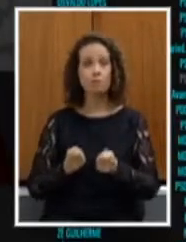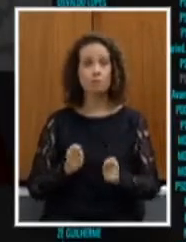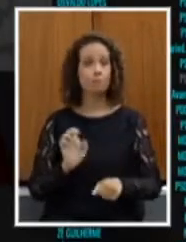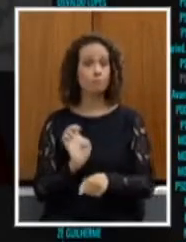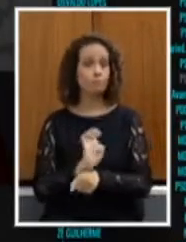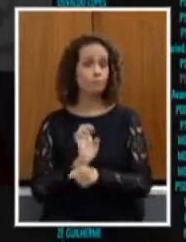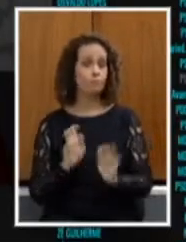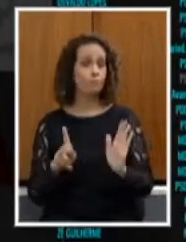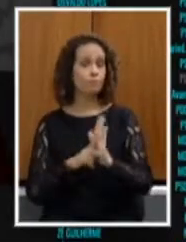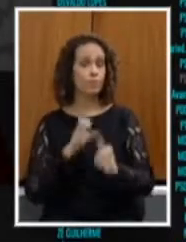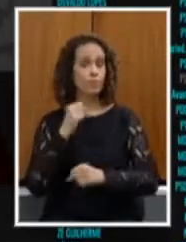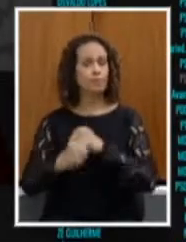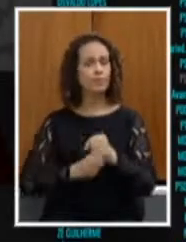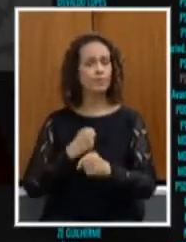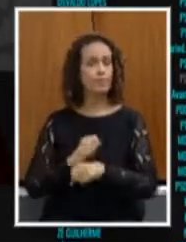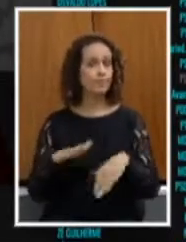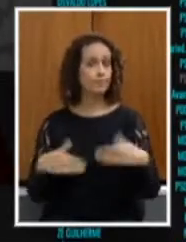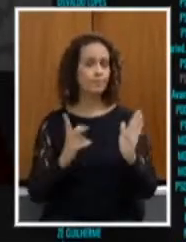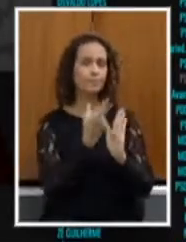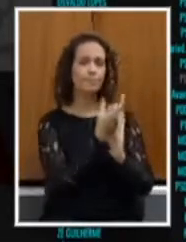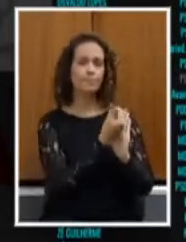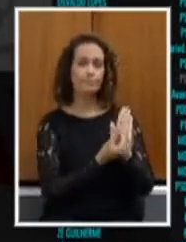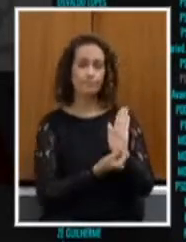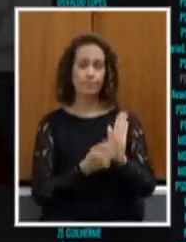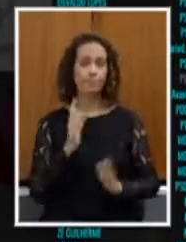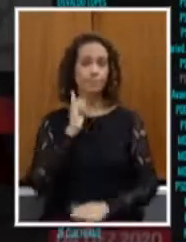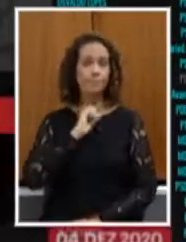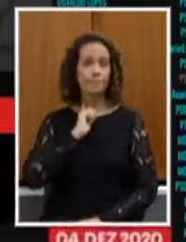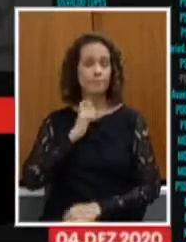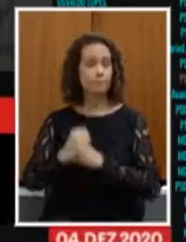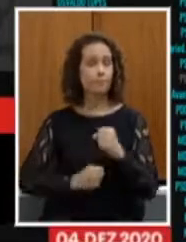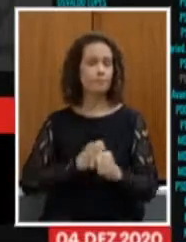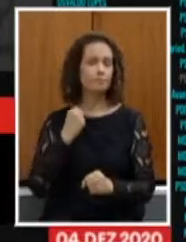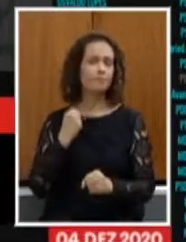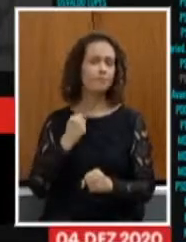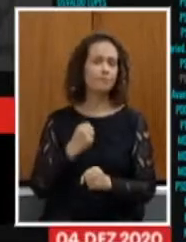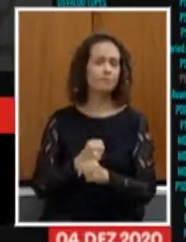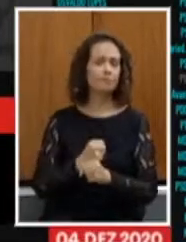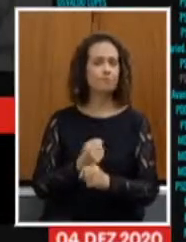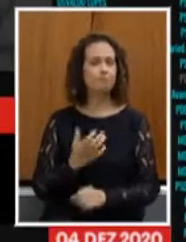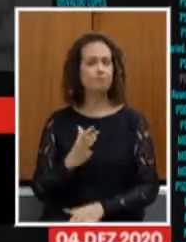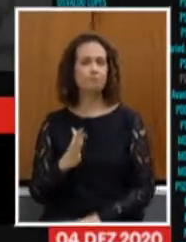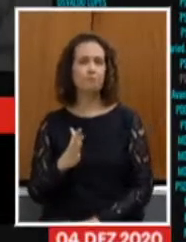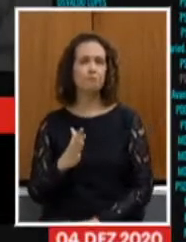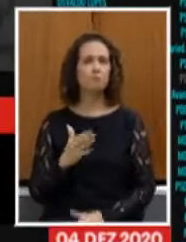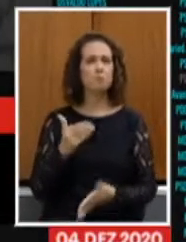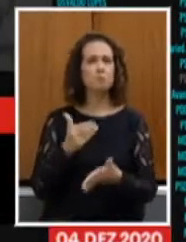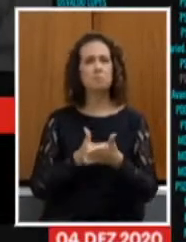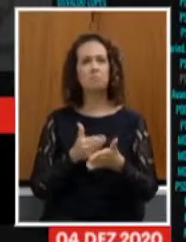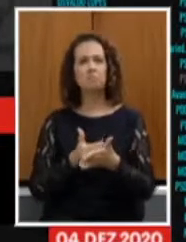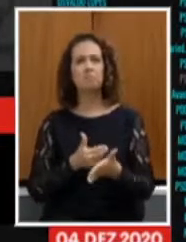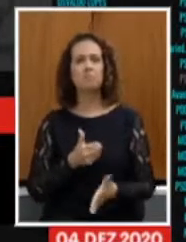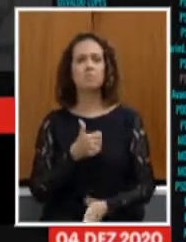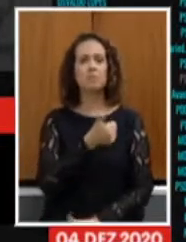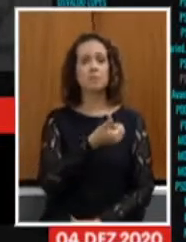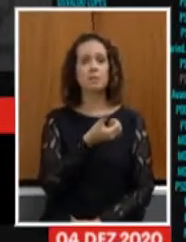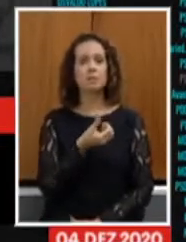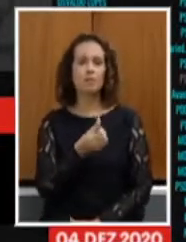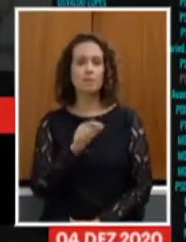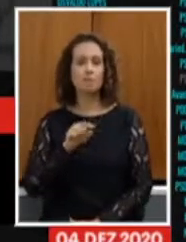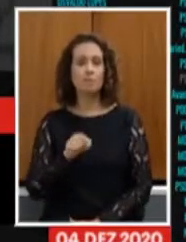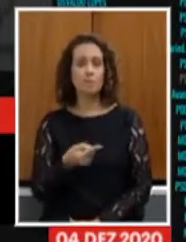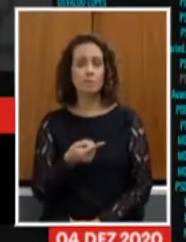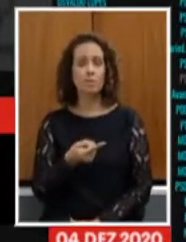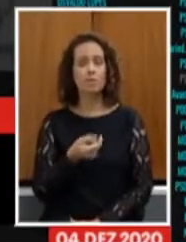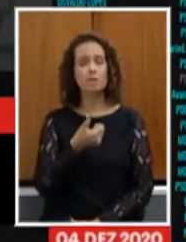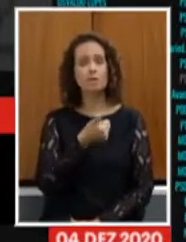Portanto, o orçamento de Minas para o ano que vem, com uma previsão de déficit de 16,2 bilhões, que é